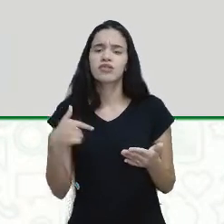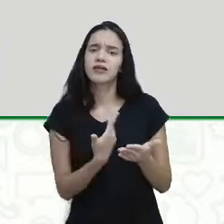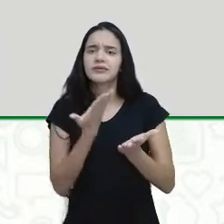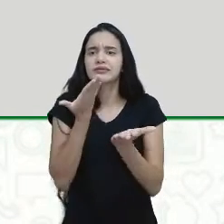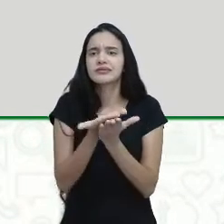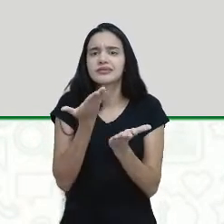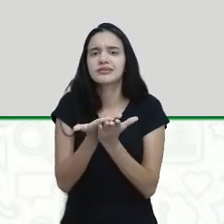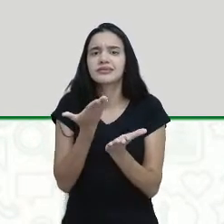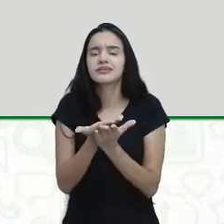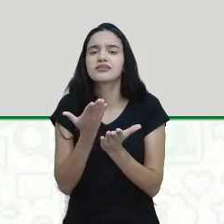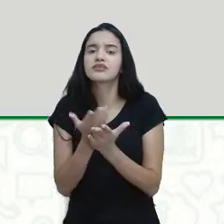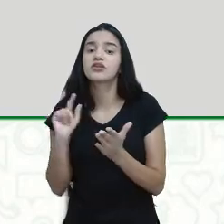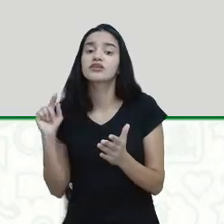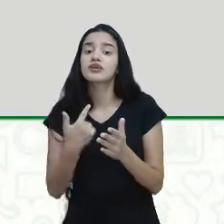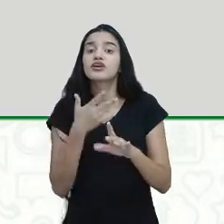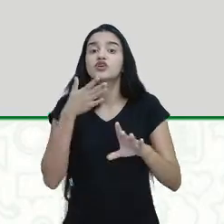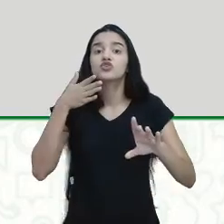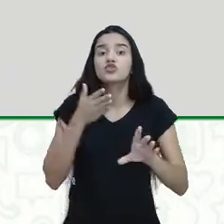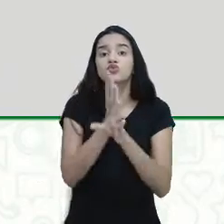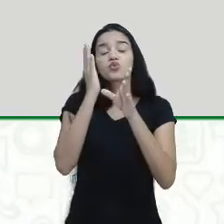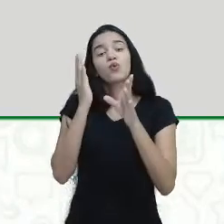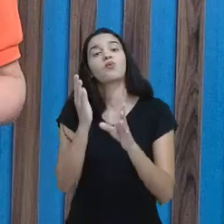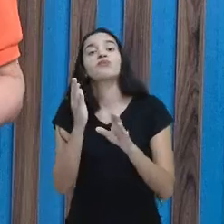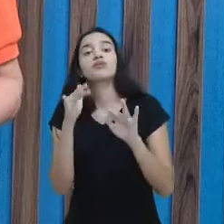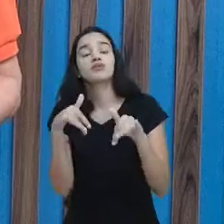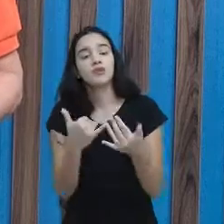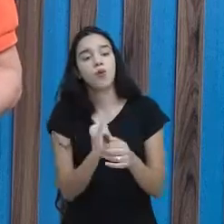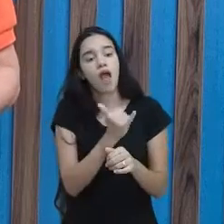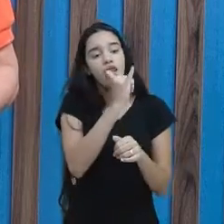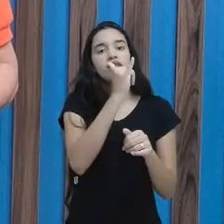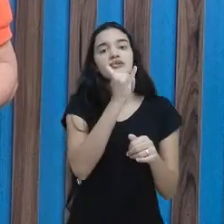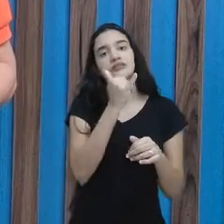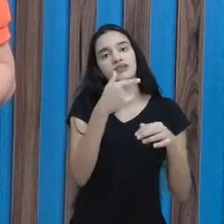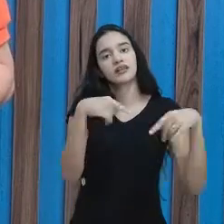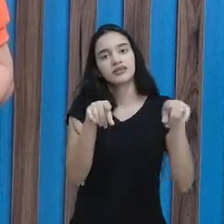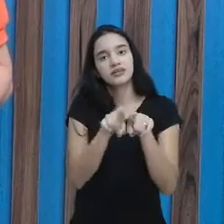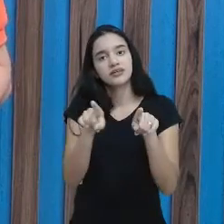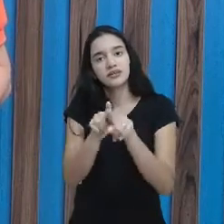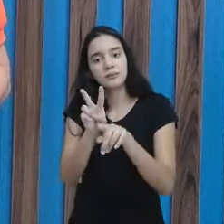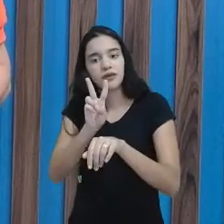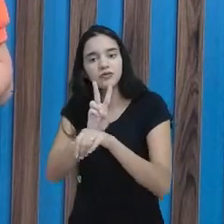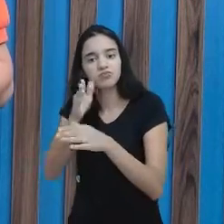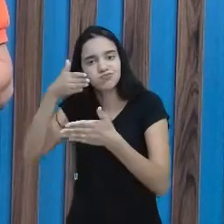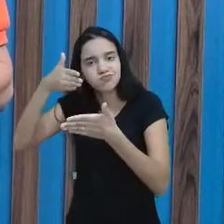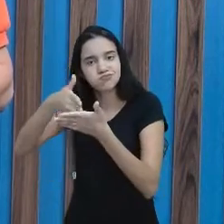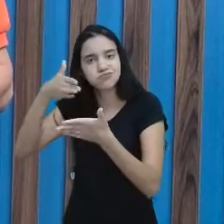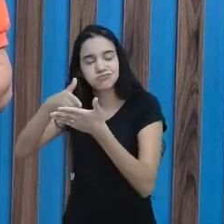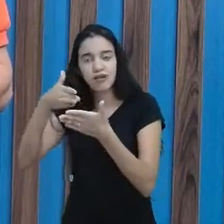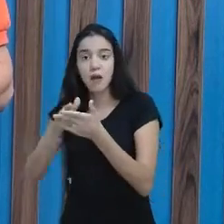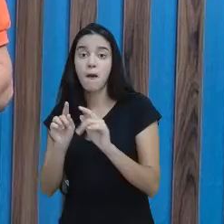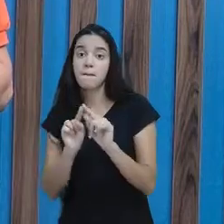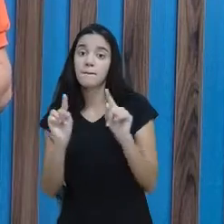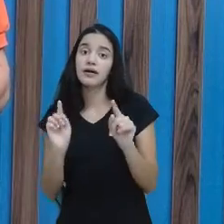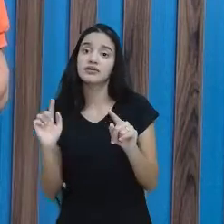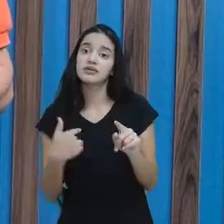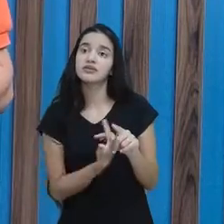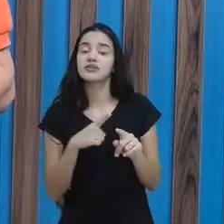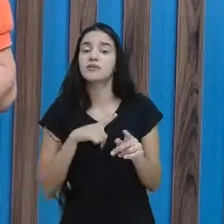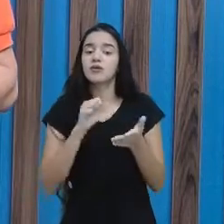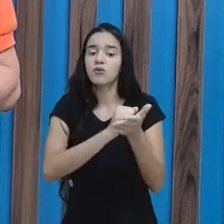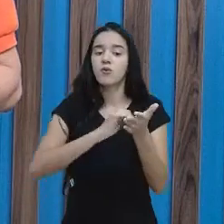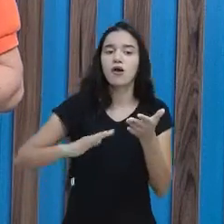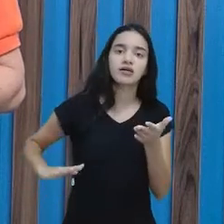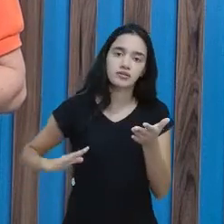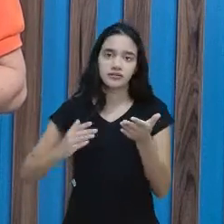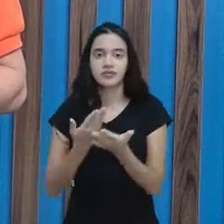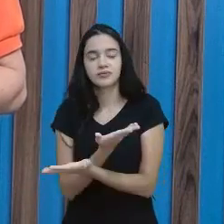aula nós descobrimos o que é um condutor de eletricidade e o que é um isolante. Mas aí nós temos aqui uma atividade